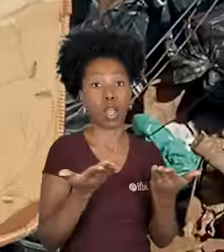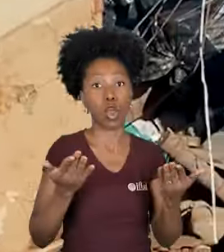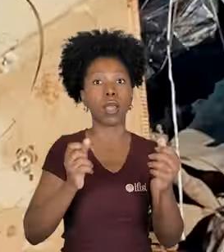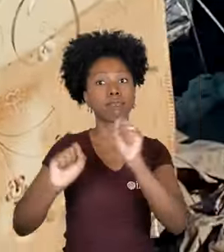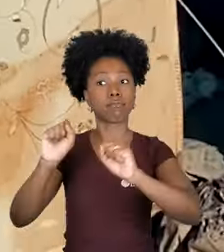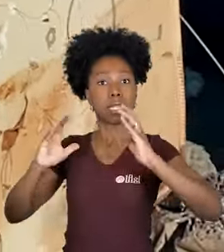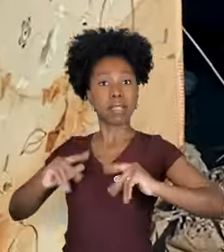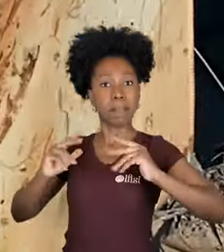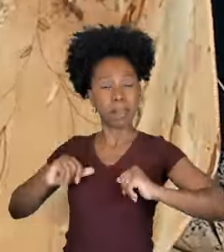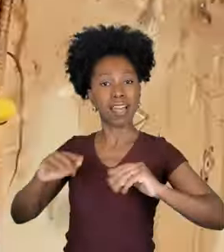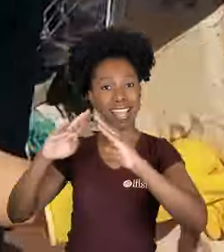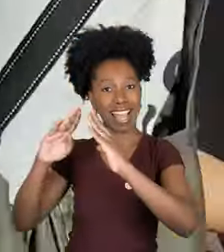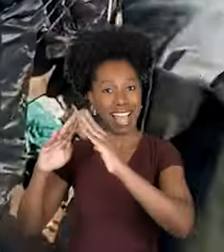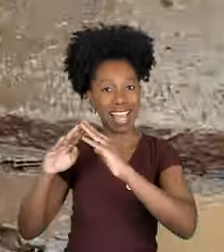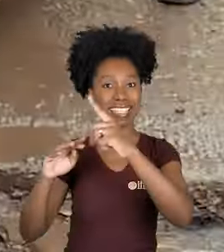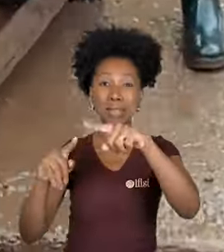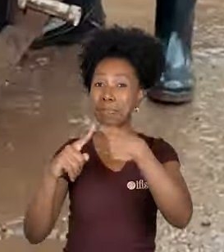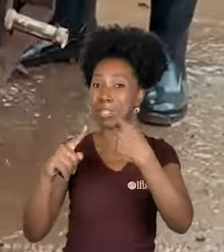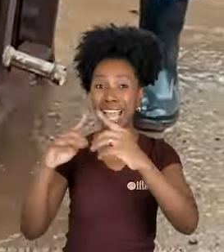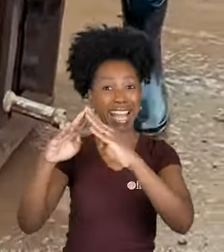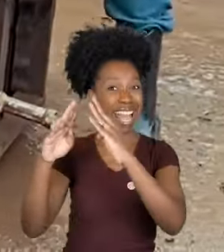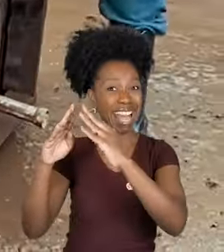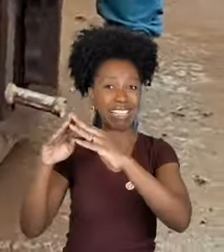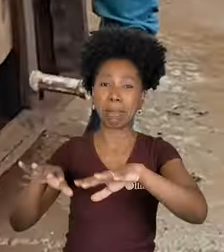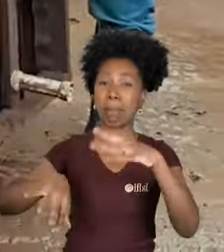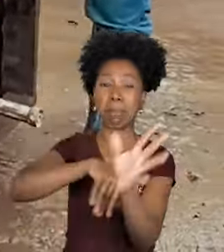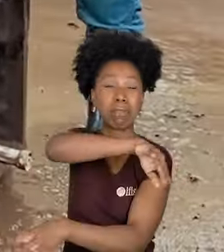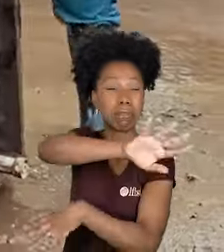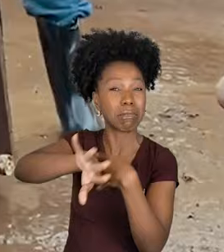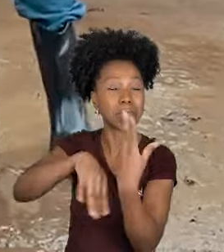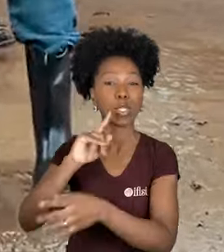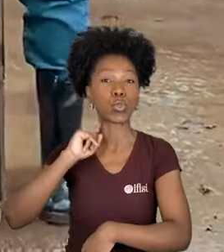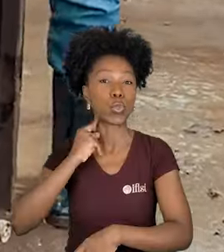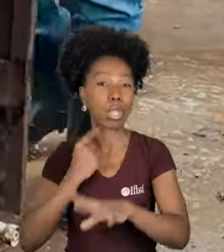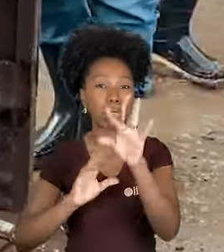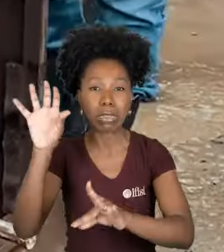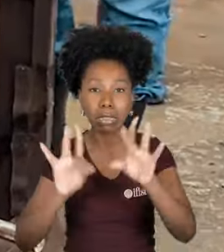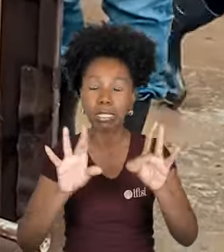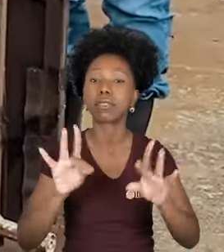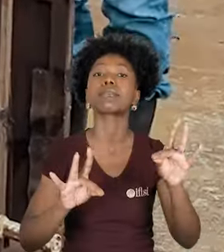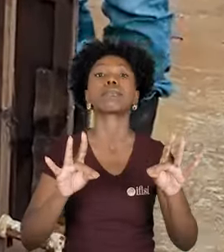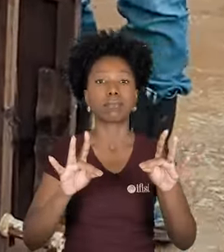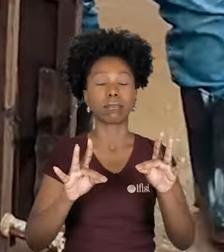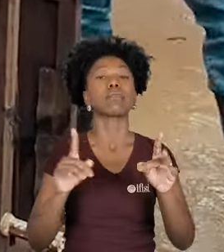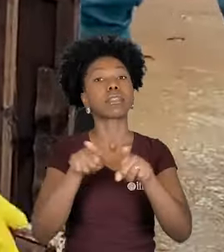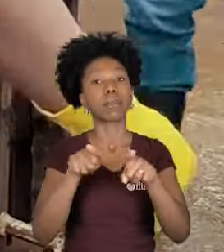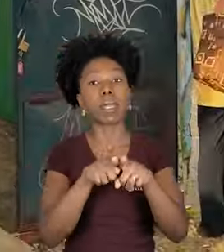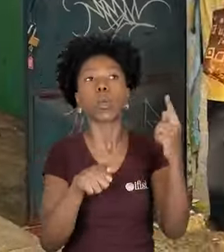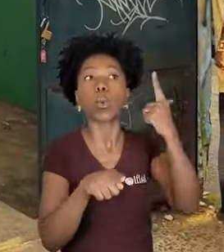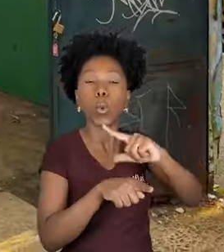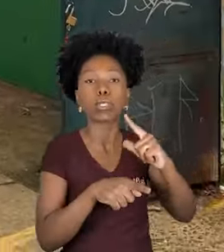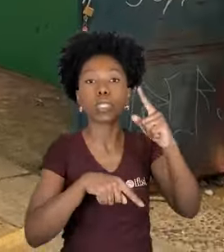estamos fazendo a limpeza, a retirada dos entulhos, porque na verdade a casa das pessoas ficou cheia de entulho dentro, né? E a aquisição